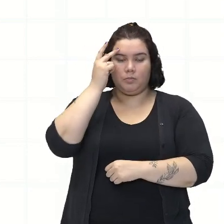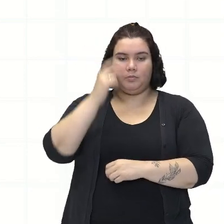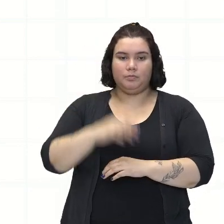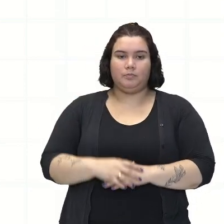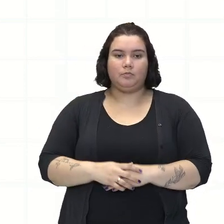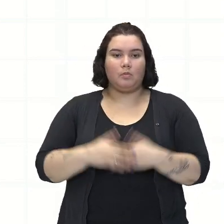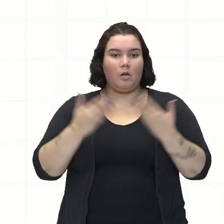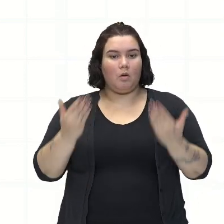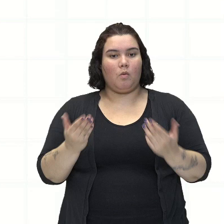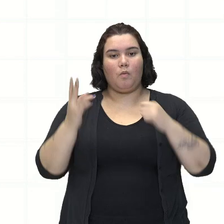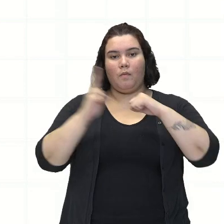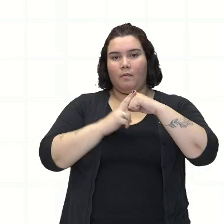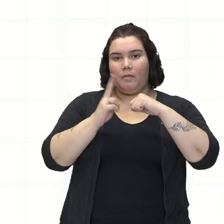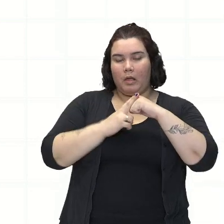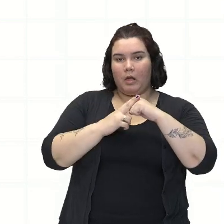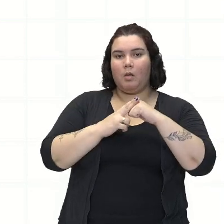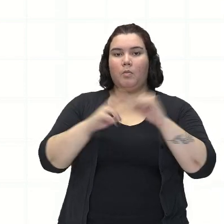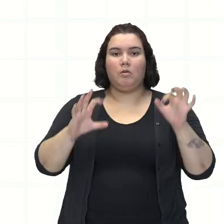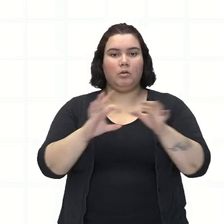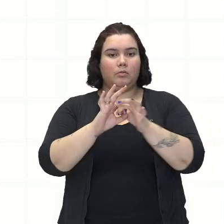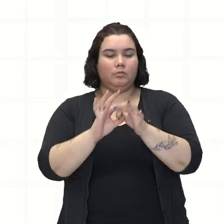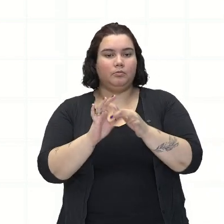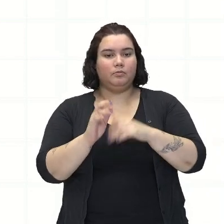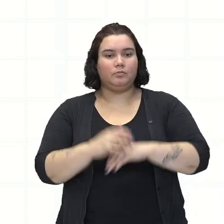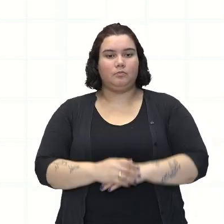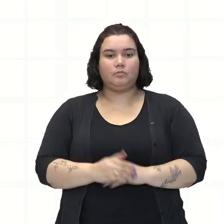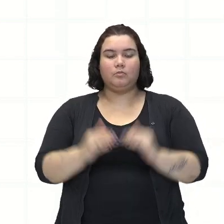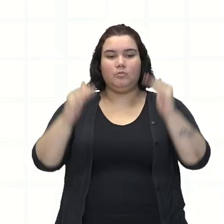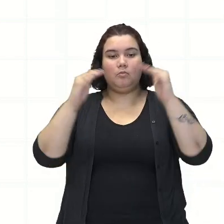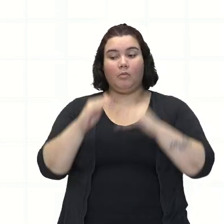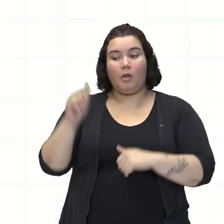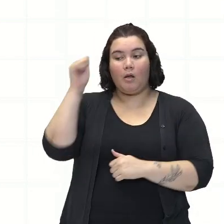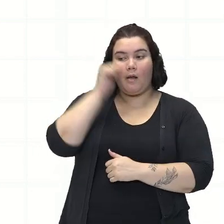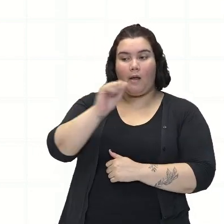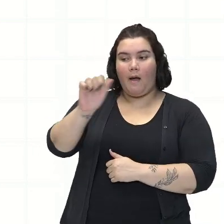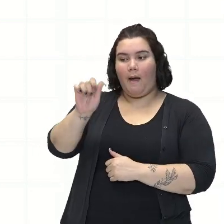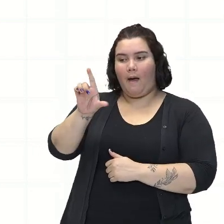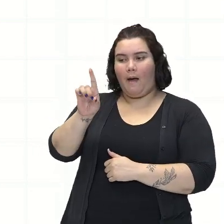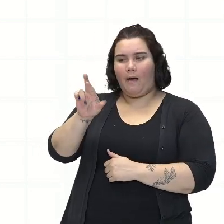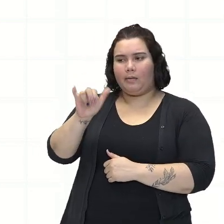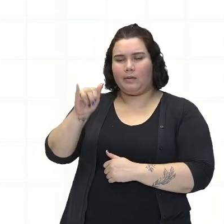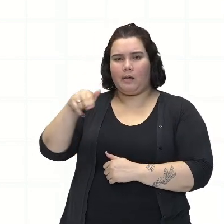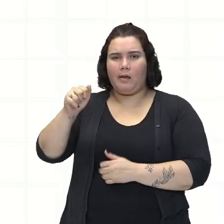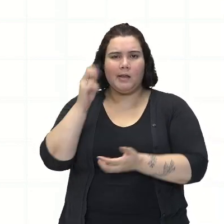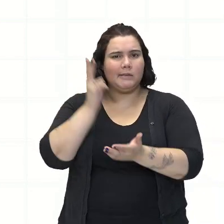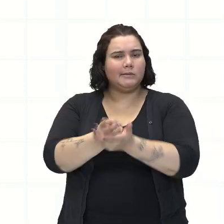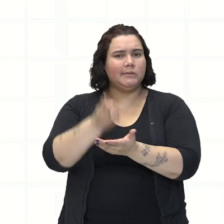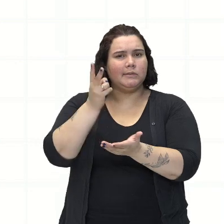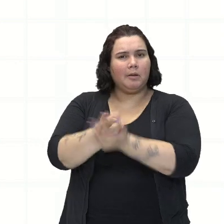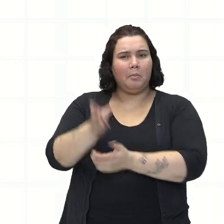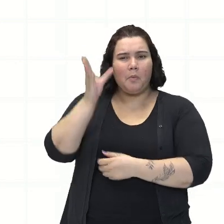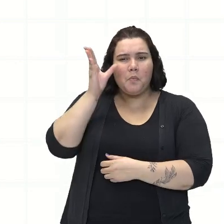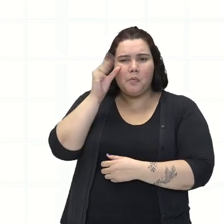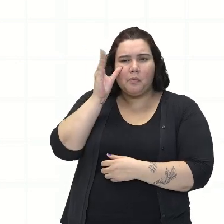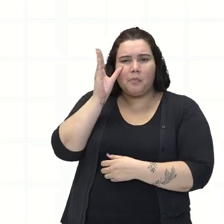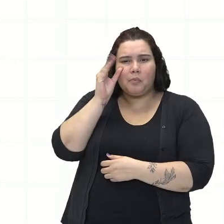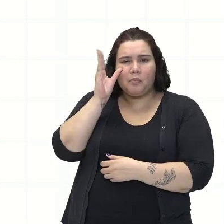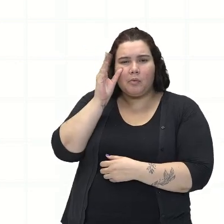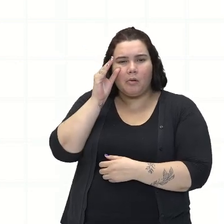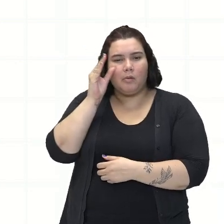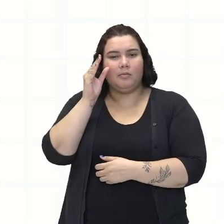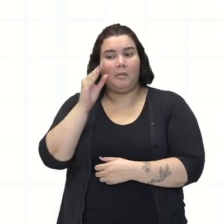esse verbo é de ligação. Assim como Adriana vive curiosa. Curiosa é uma característica